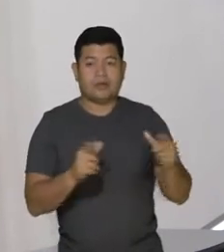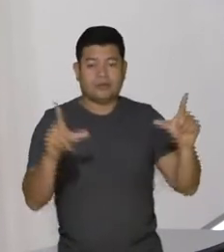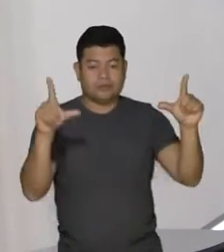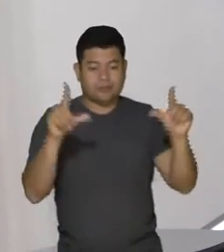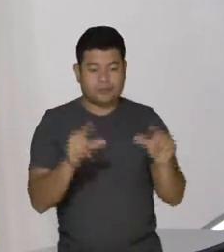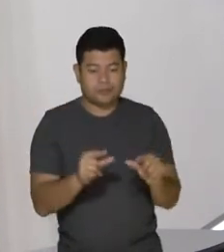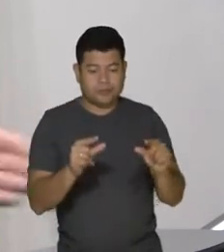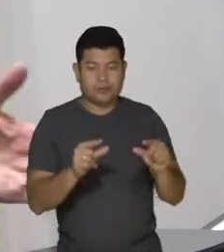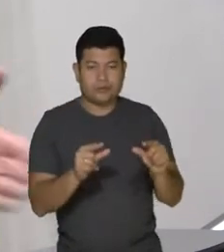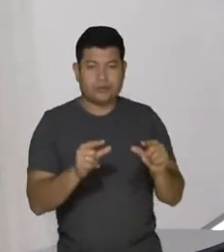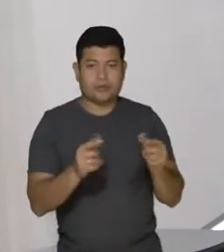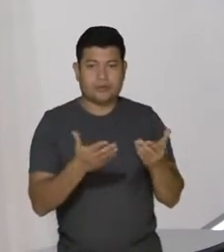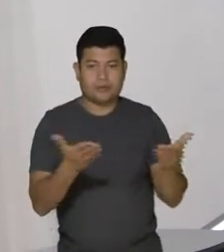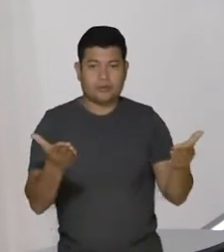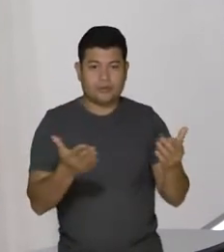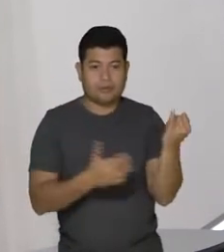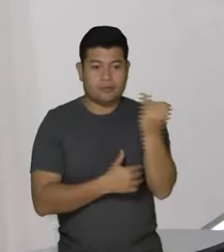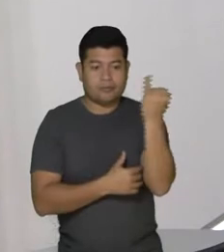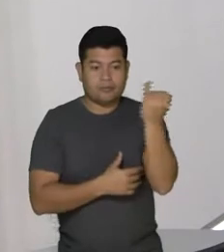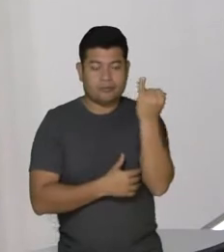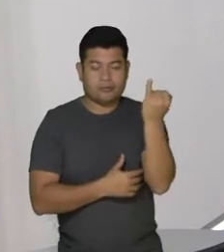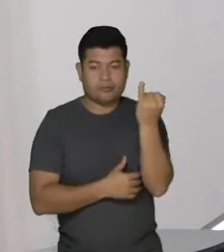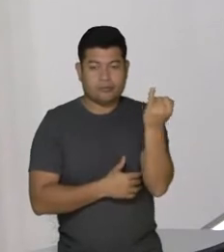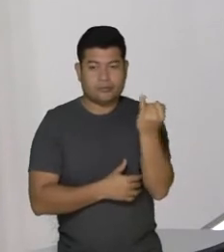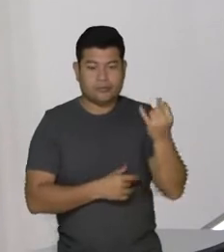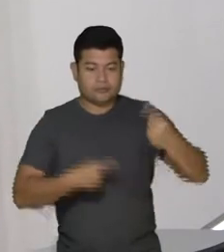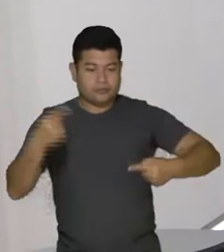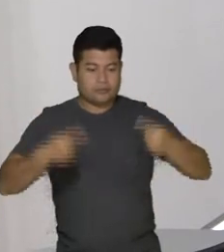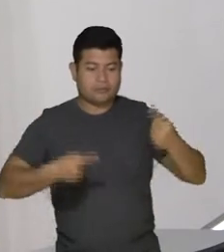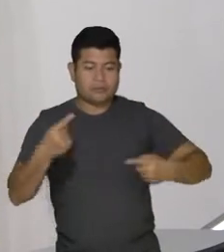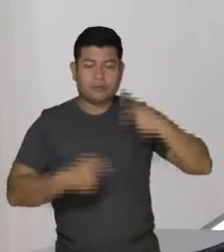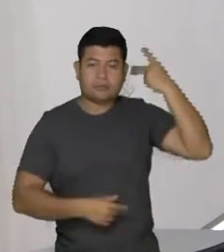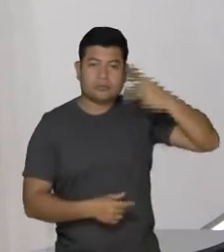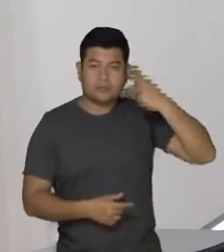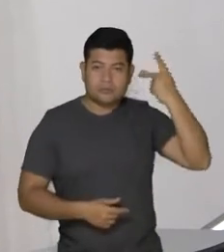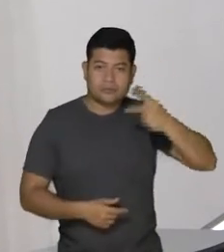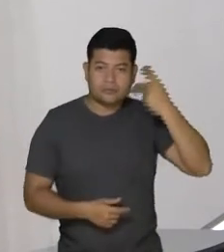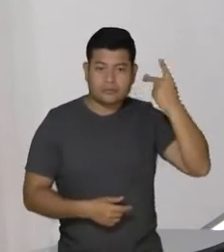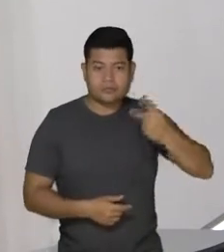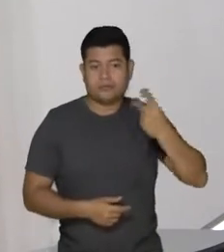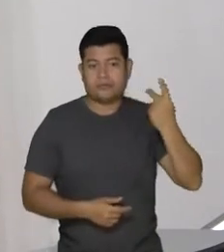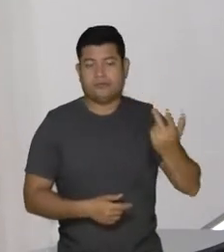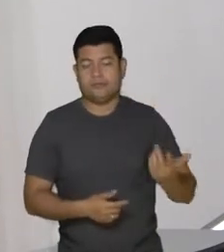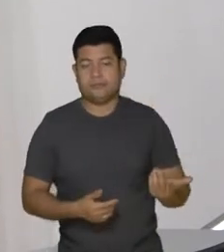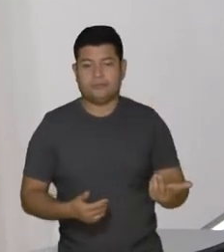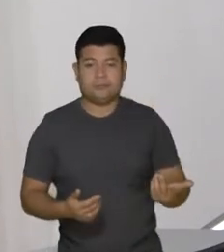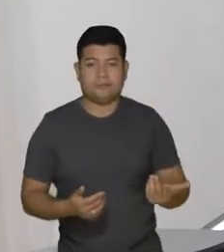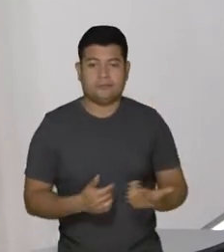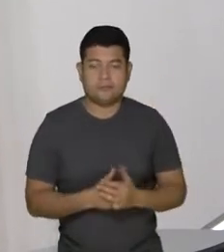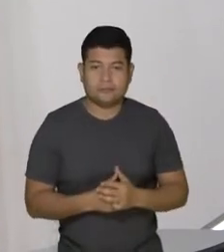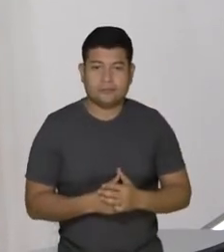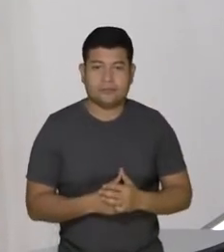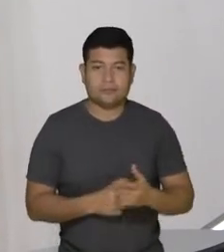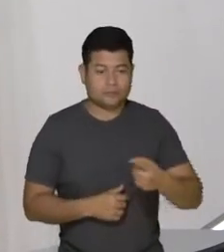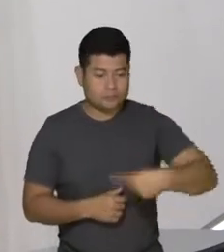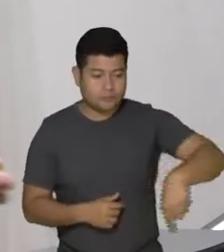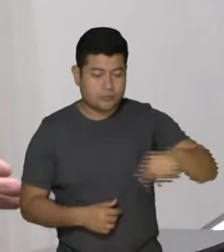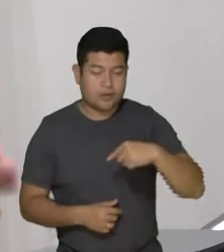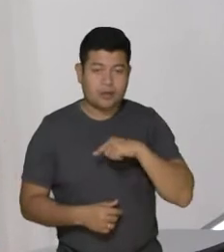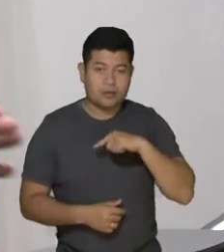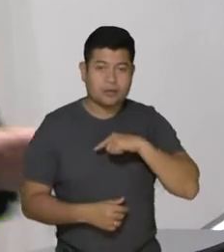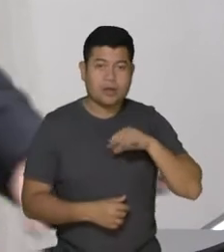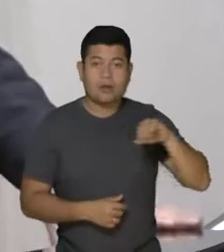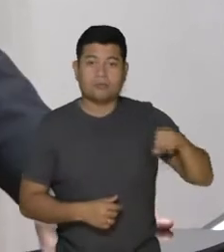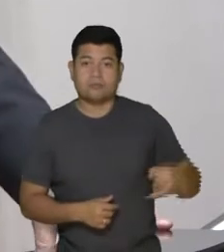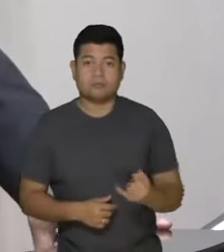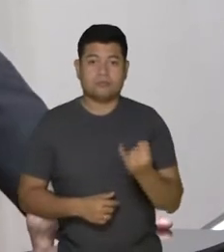sobre aquilo que é realmente o melhor para o Brasil e para Santa Catarina nós temos a oportunidade agora